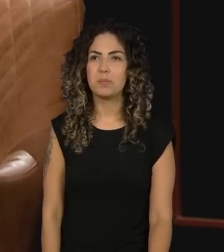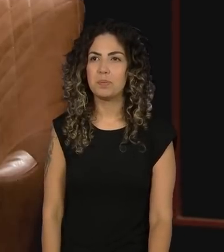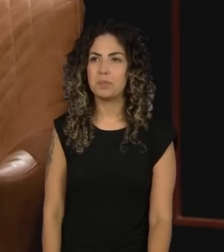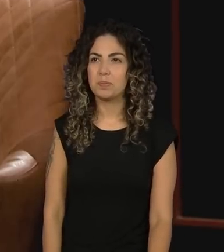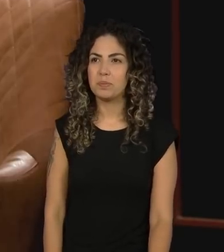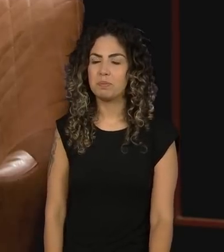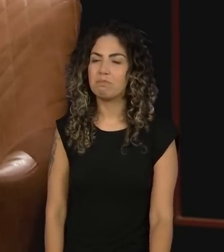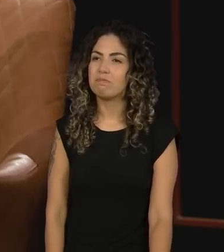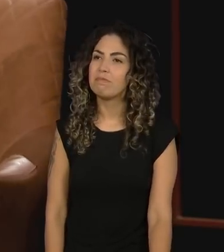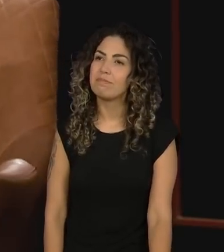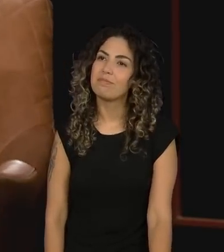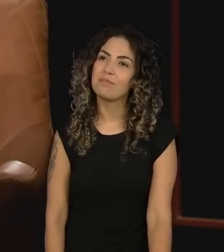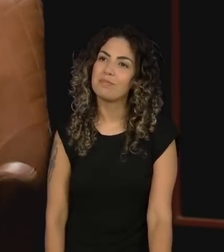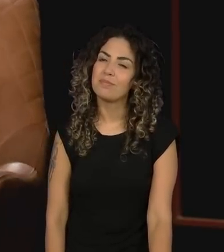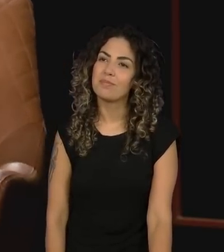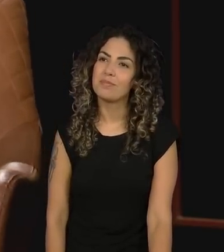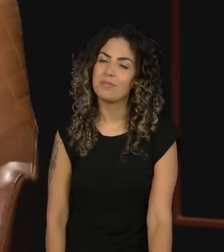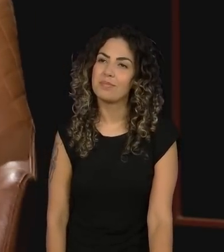Ai, gente.